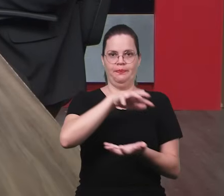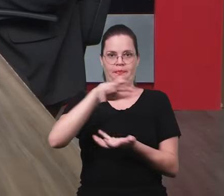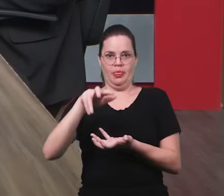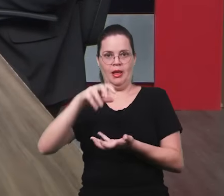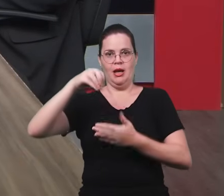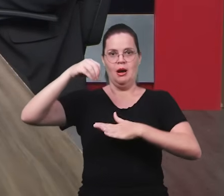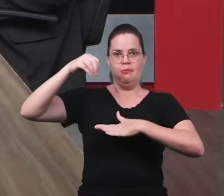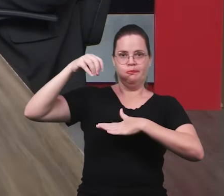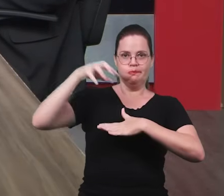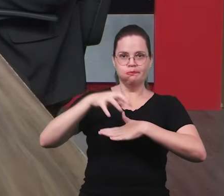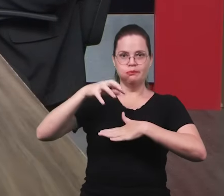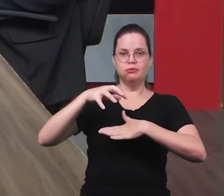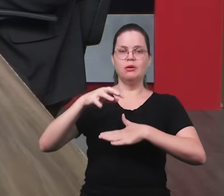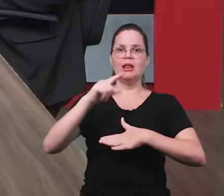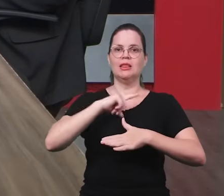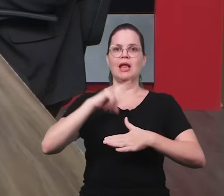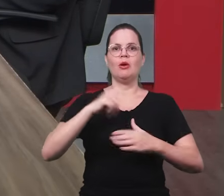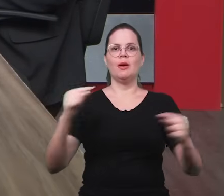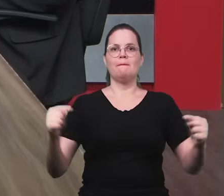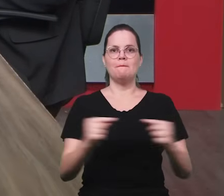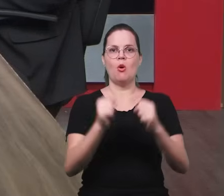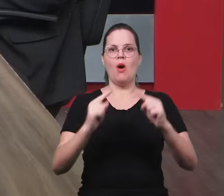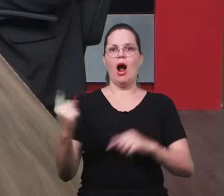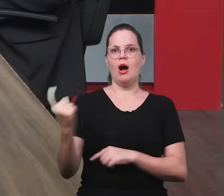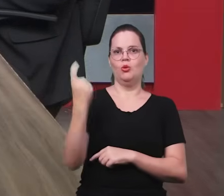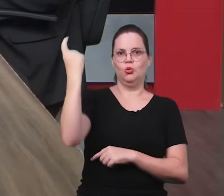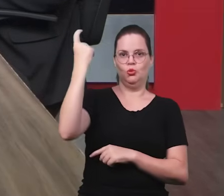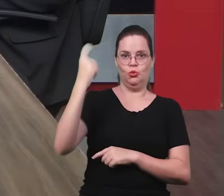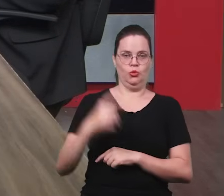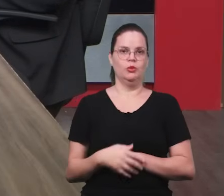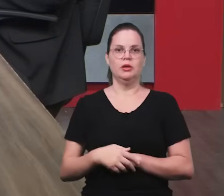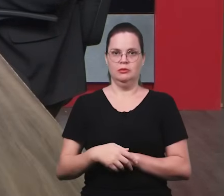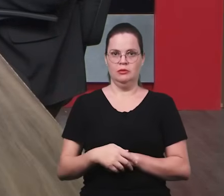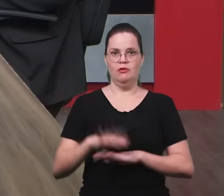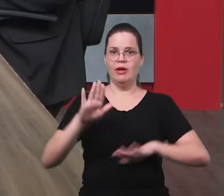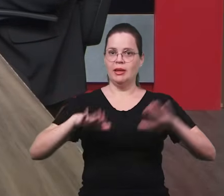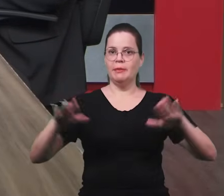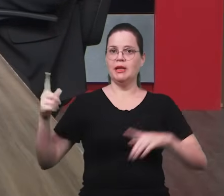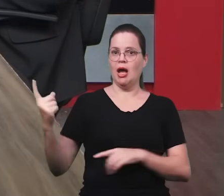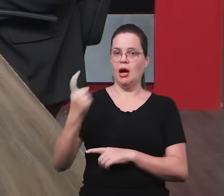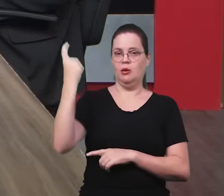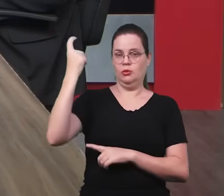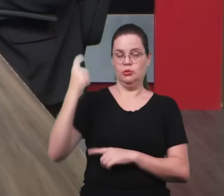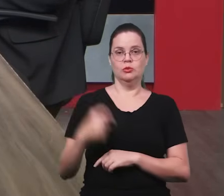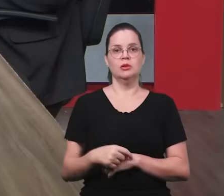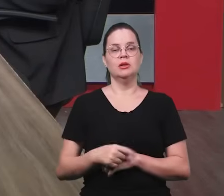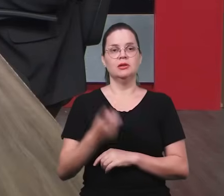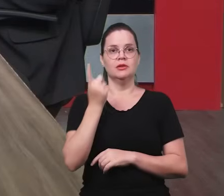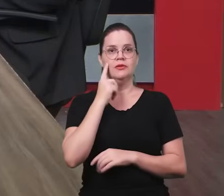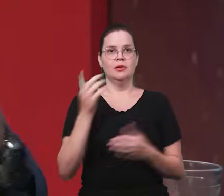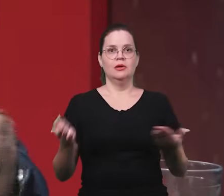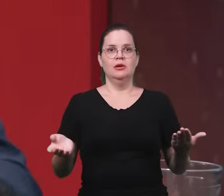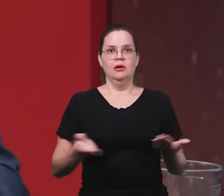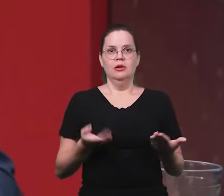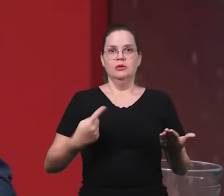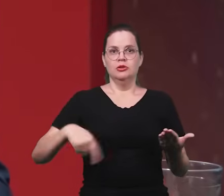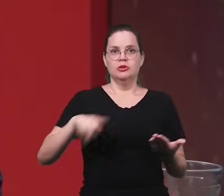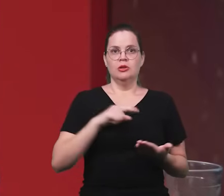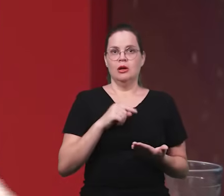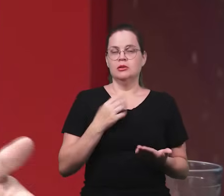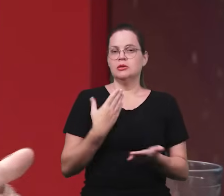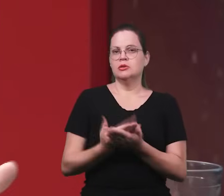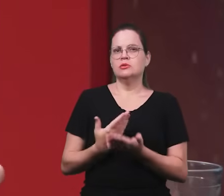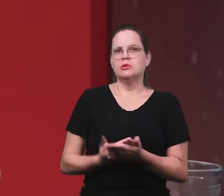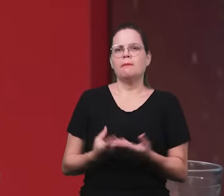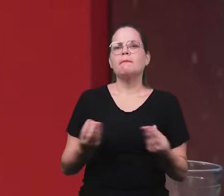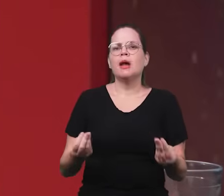como ele viu, ela tem relação com a altura, né? Sim. Então, isso que hoje dá a questão de... Nós estudamos,